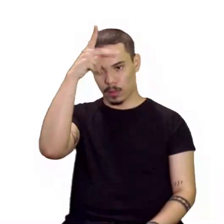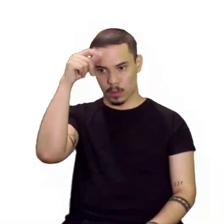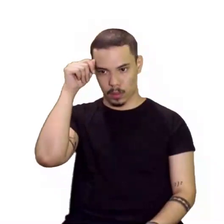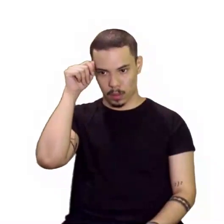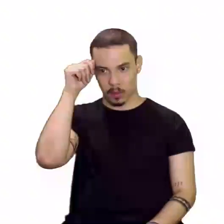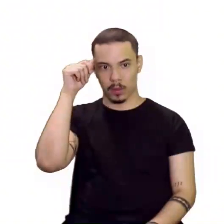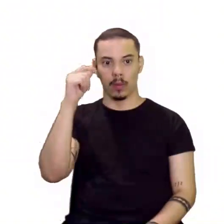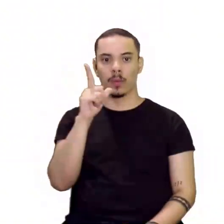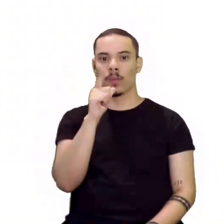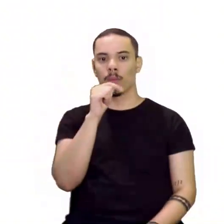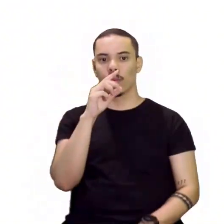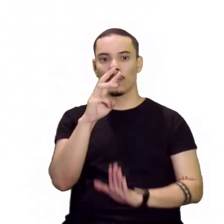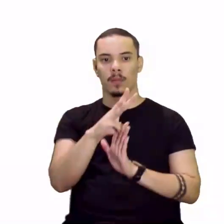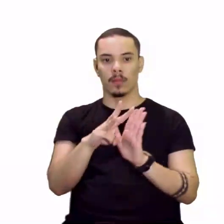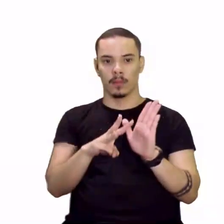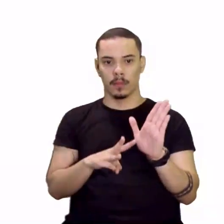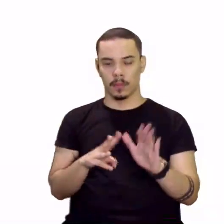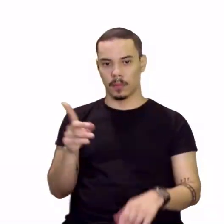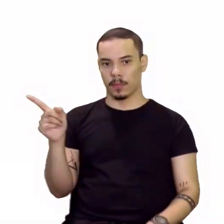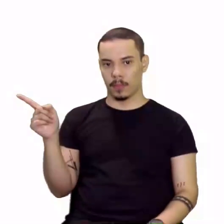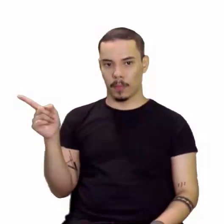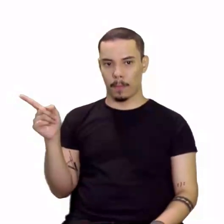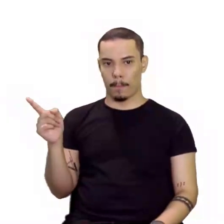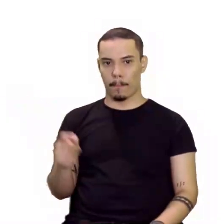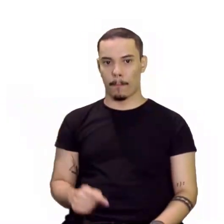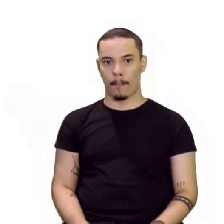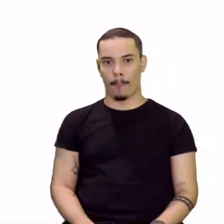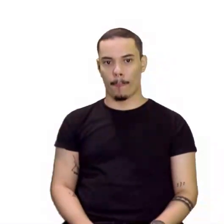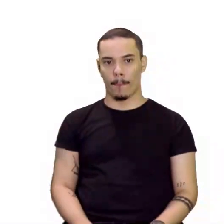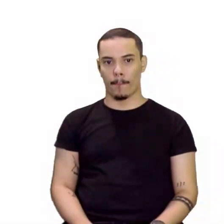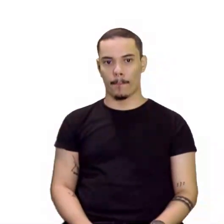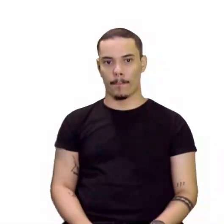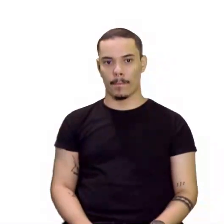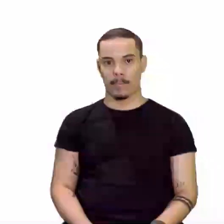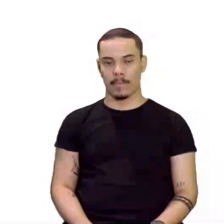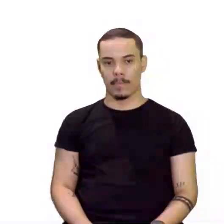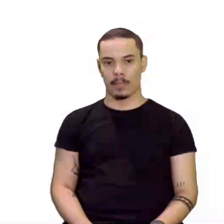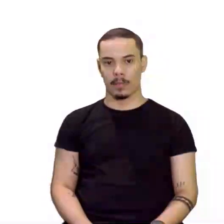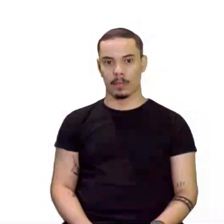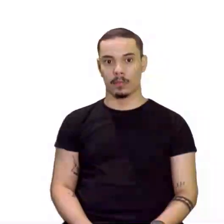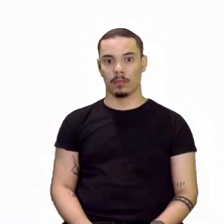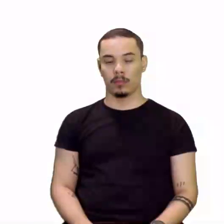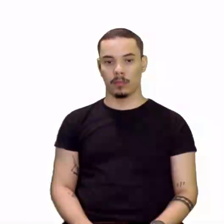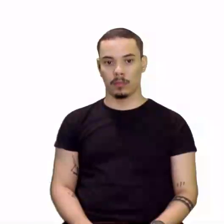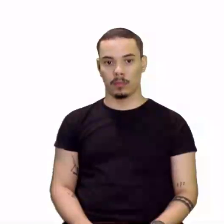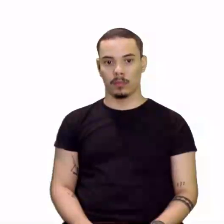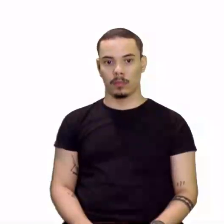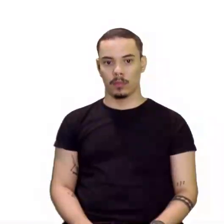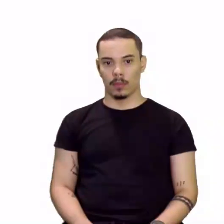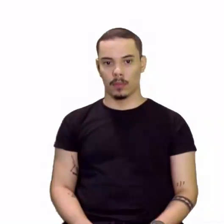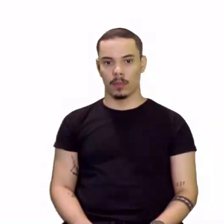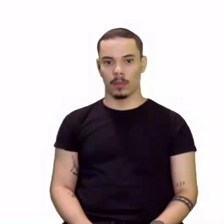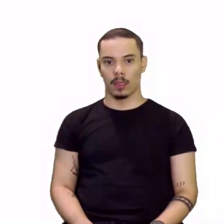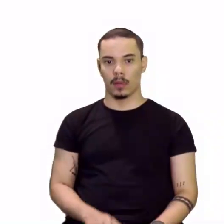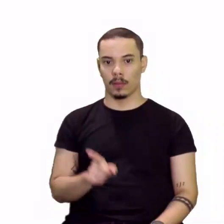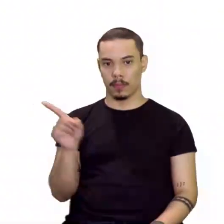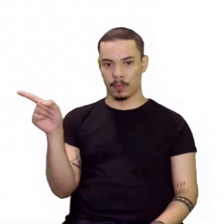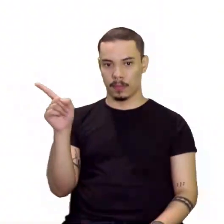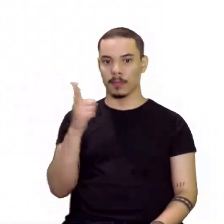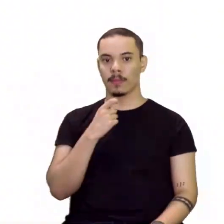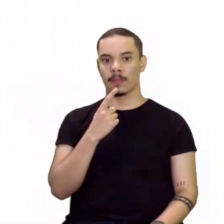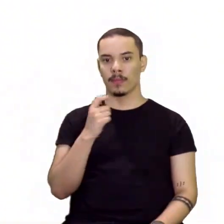O rio Madeira está por aqui, ó. Aqui é o